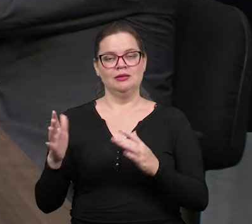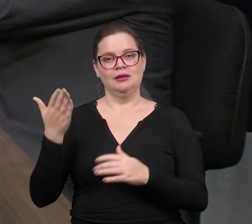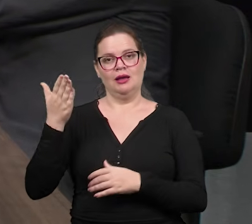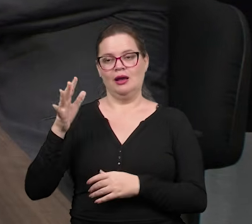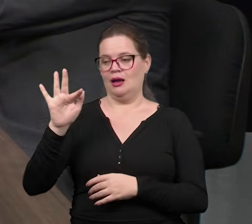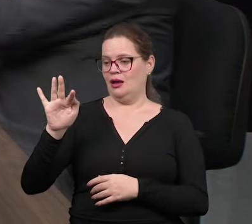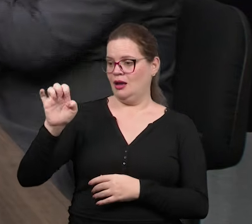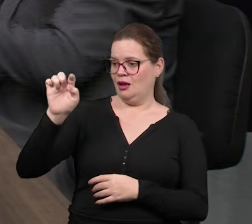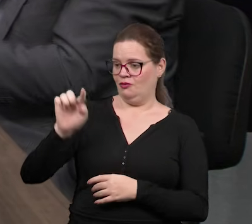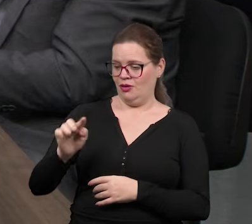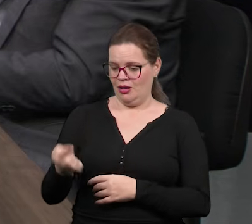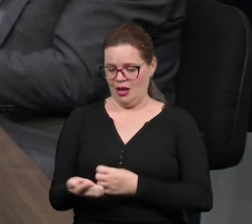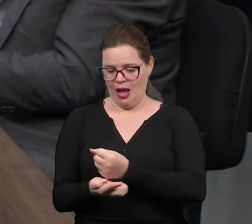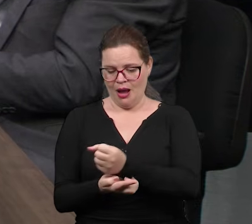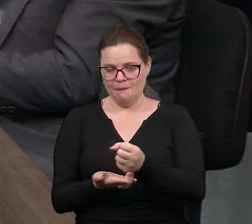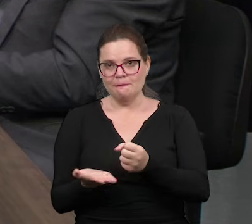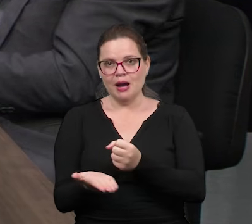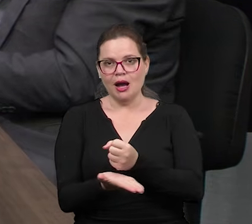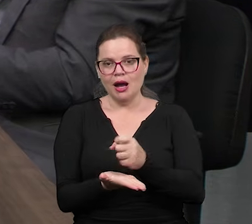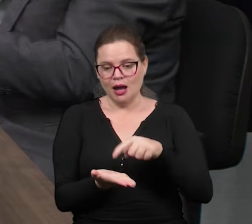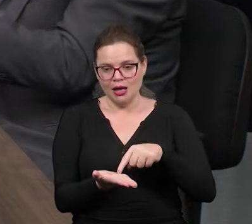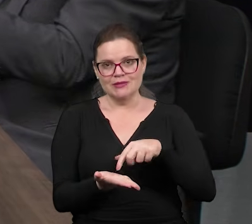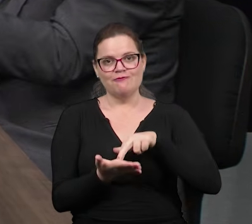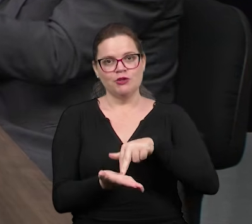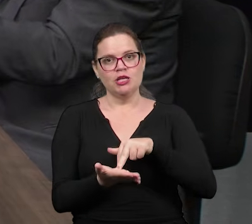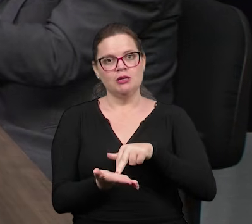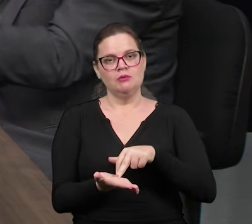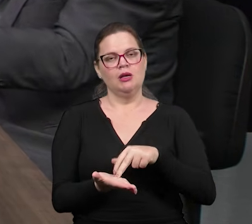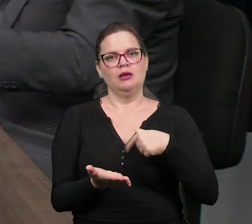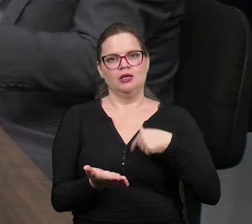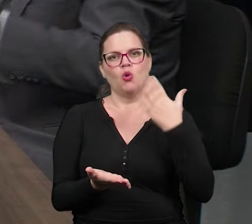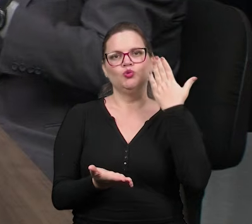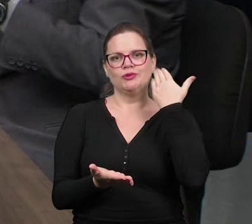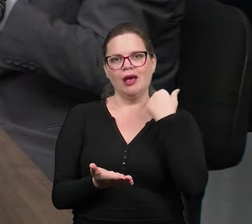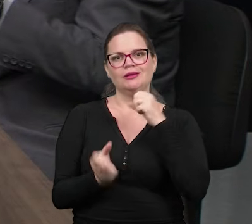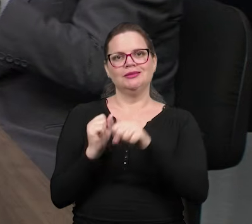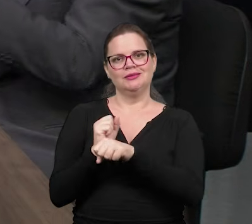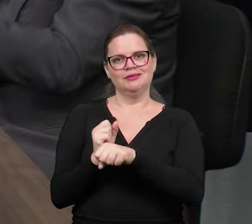é? Ela também nos leva a ser